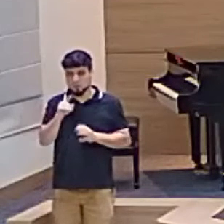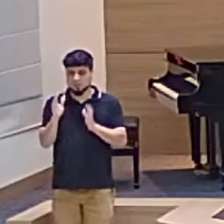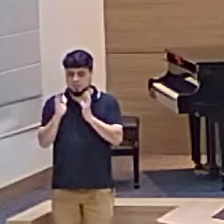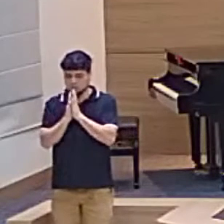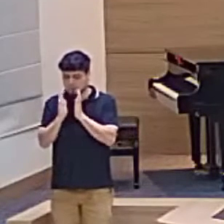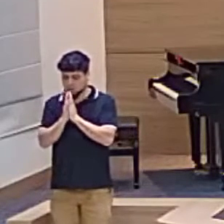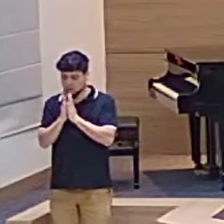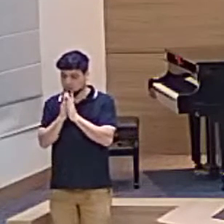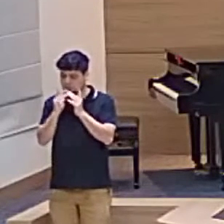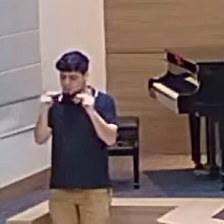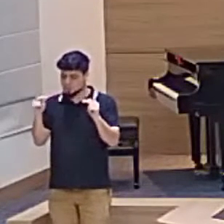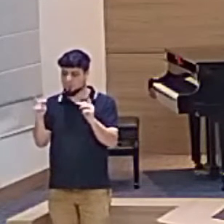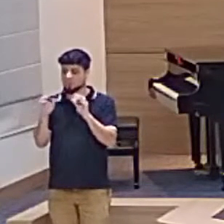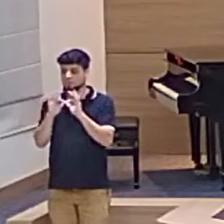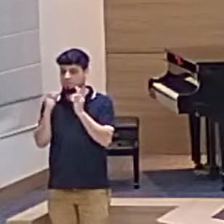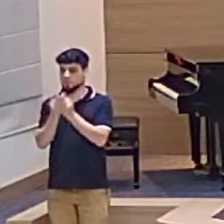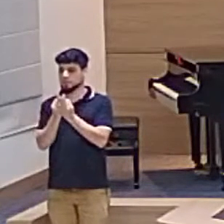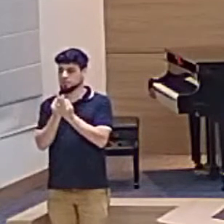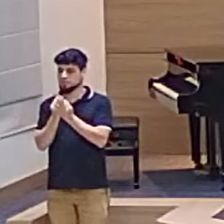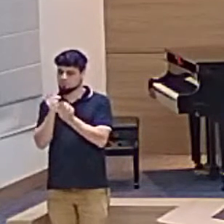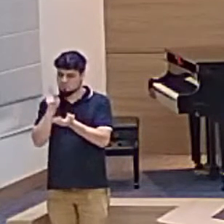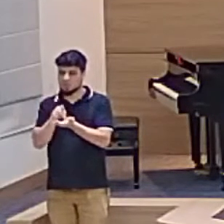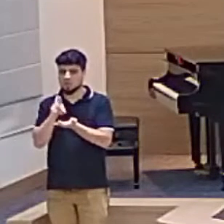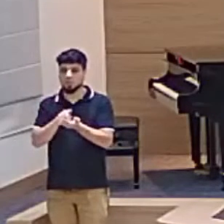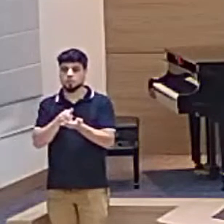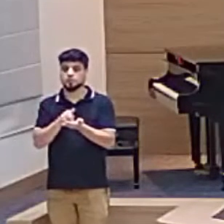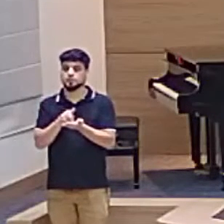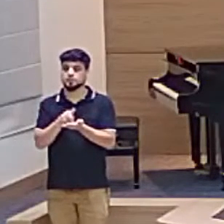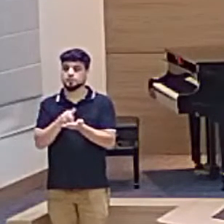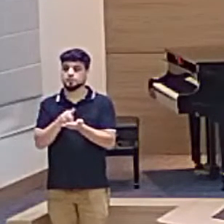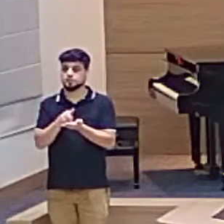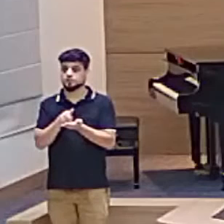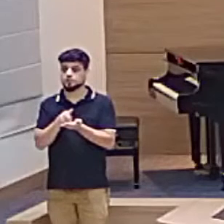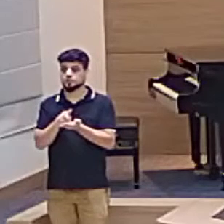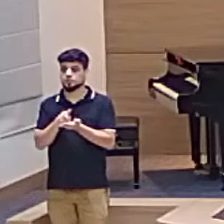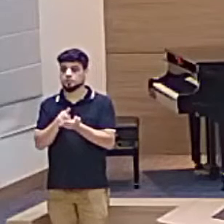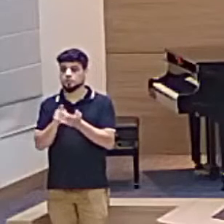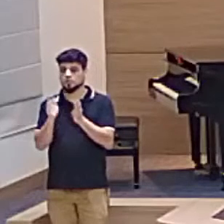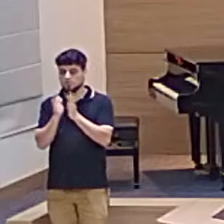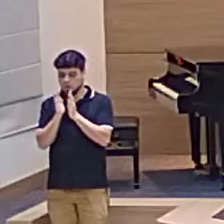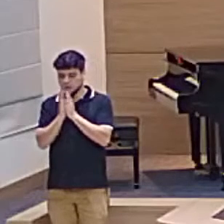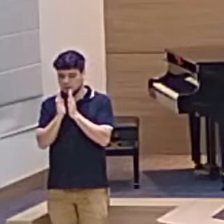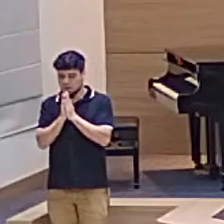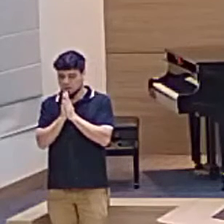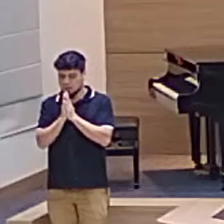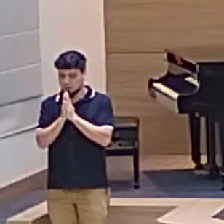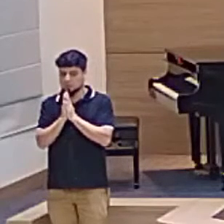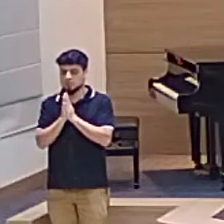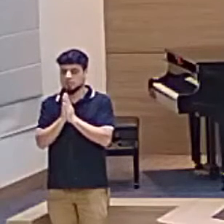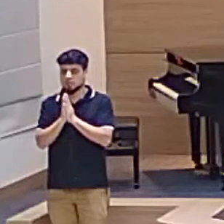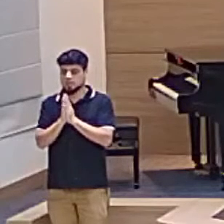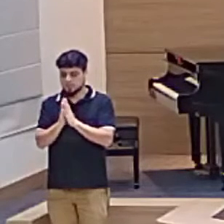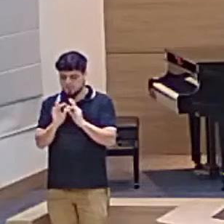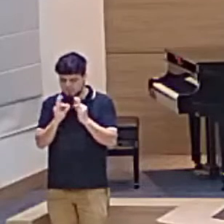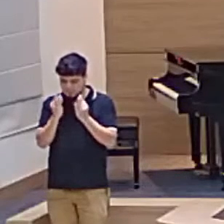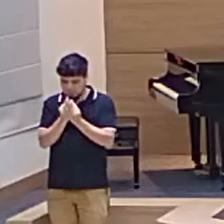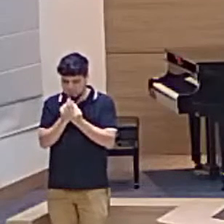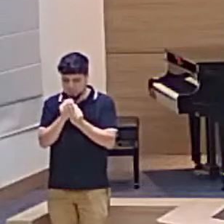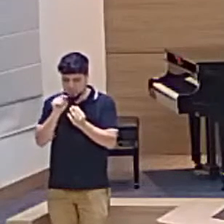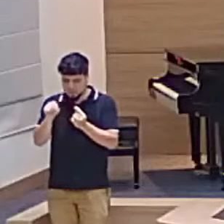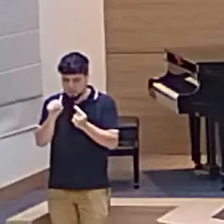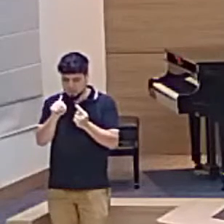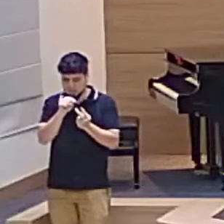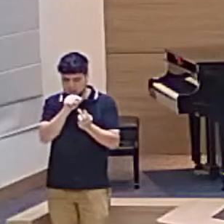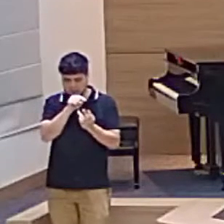verdade de verdade orado colocado a sua família diante do altar de graça de Deus em fia apresentado sendo